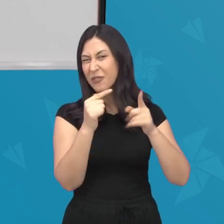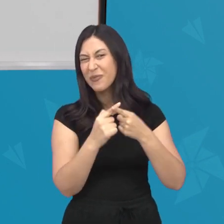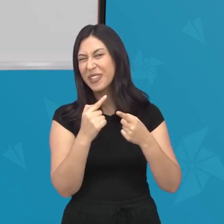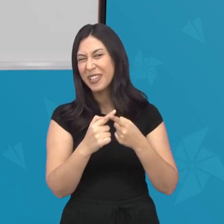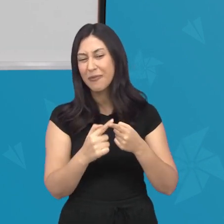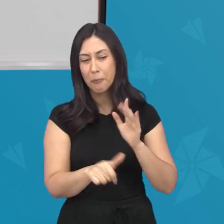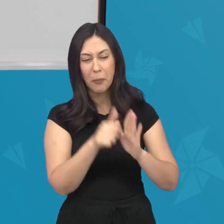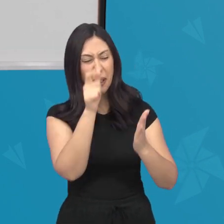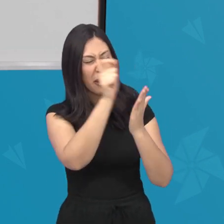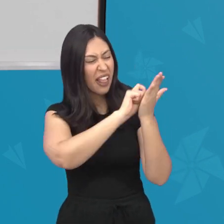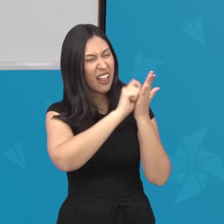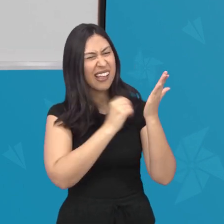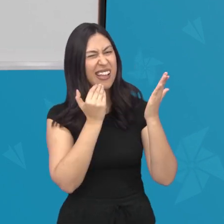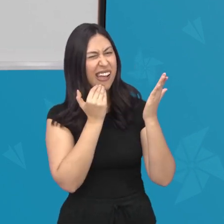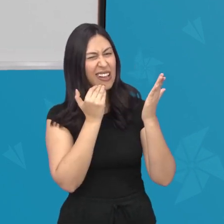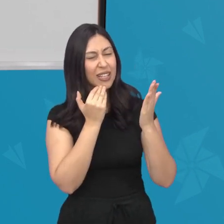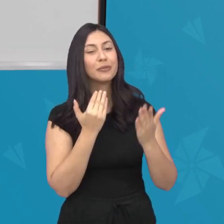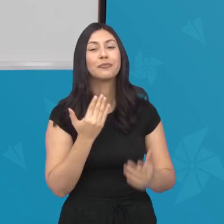ficou feio.